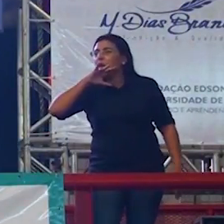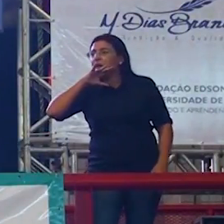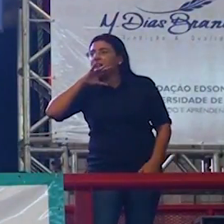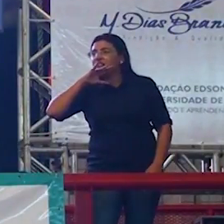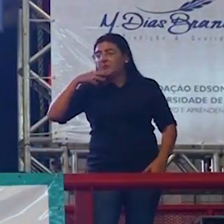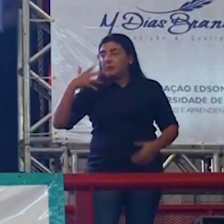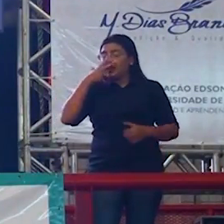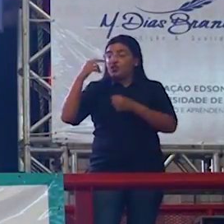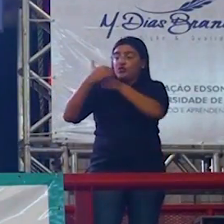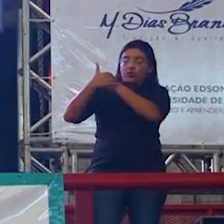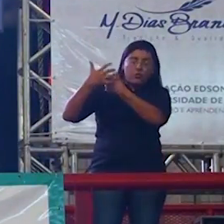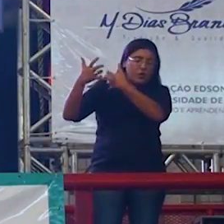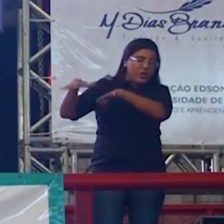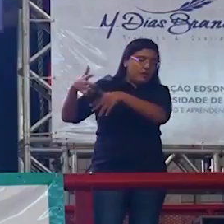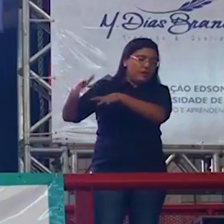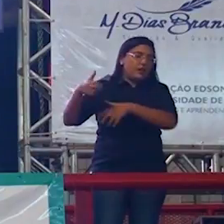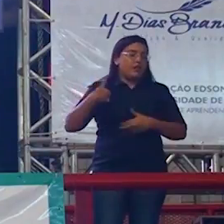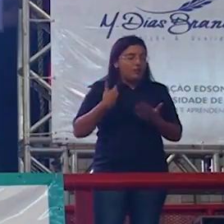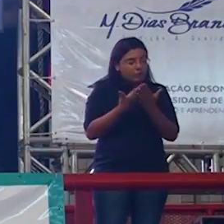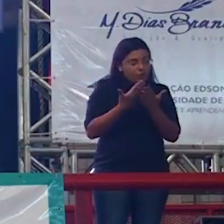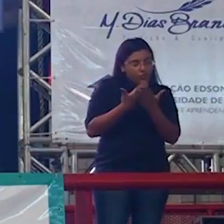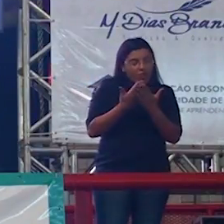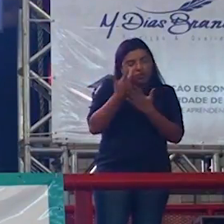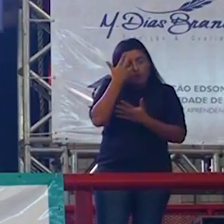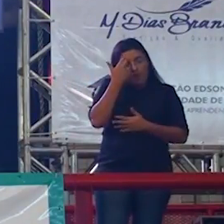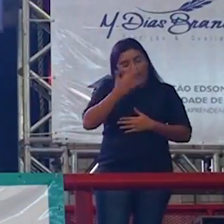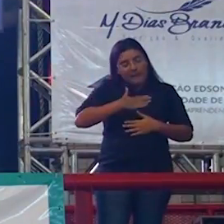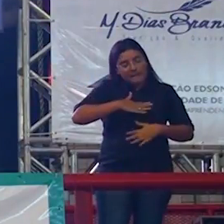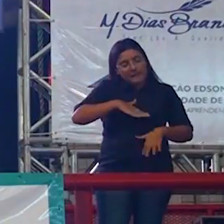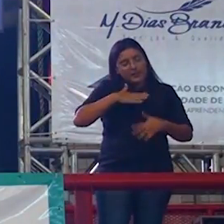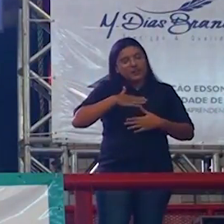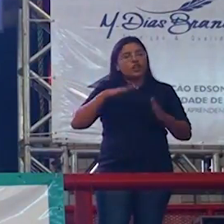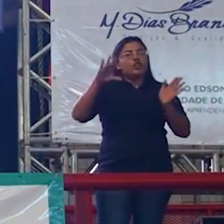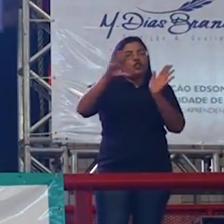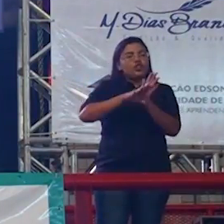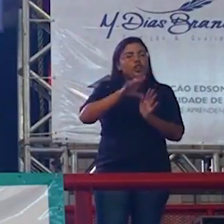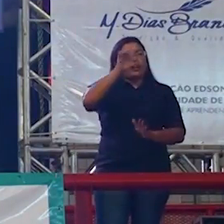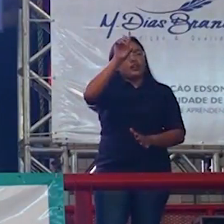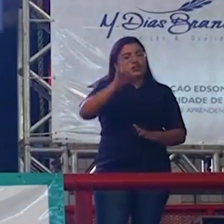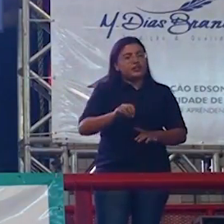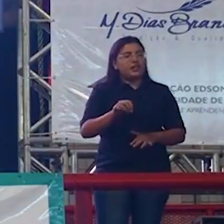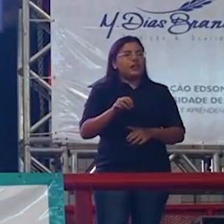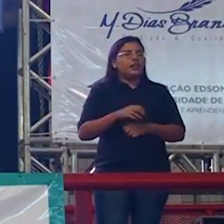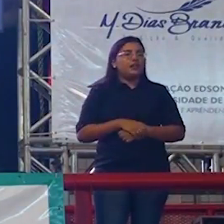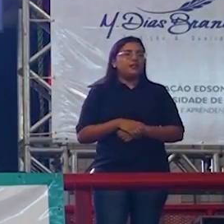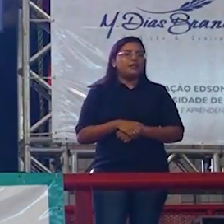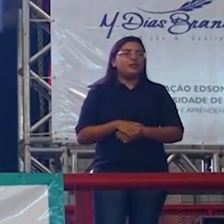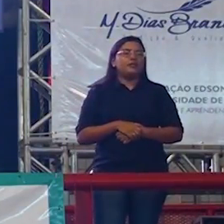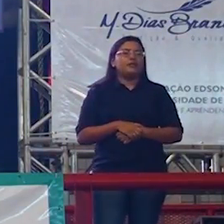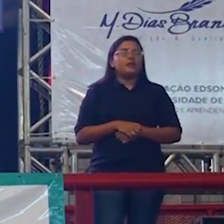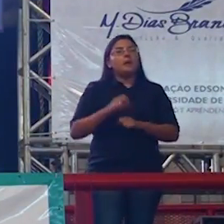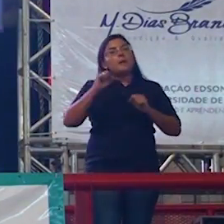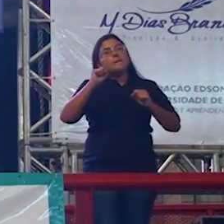dele, né? Evite essas conversas que não ajudem. Chegue mais cedo, fique em um